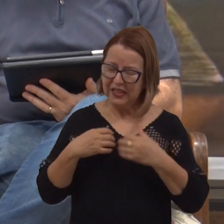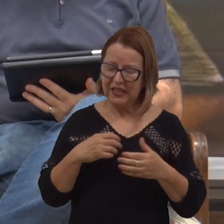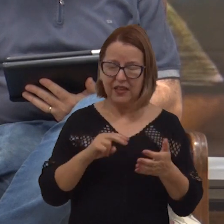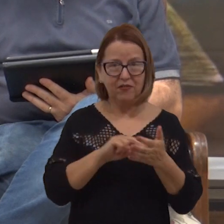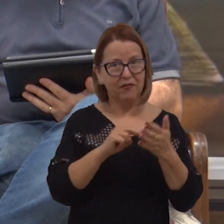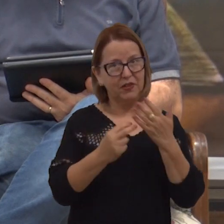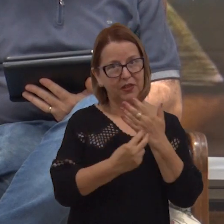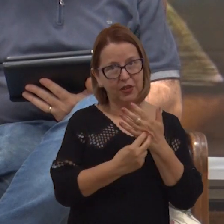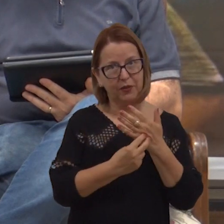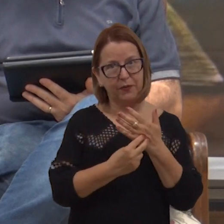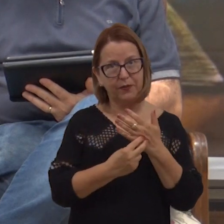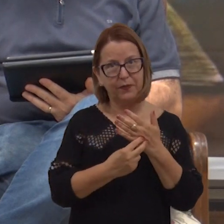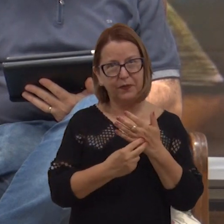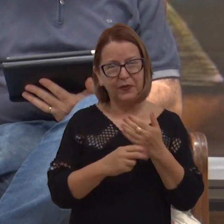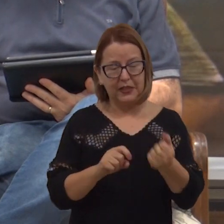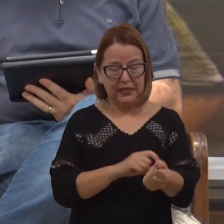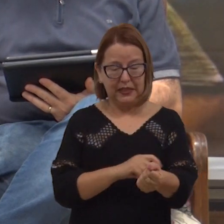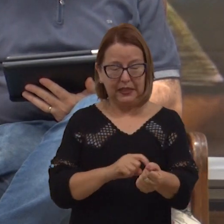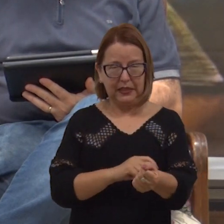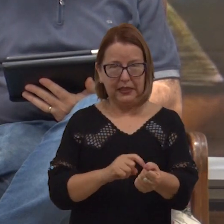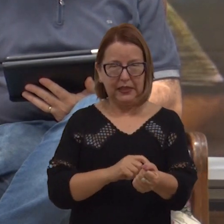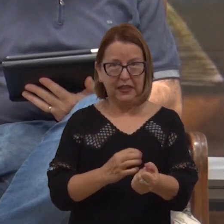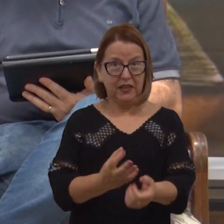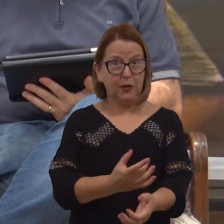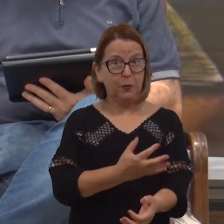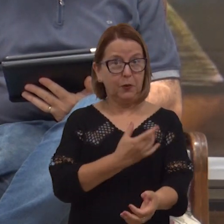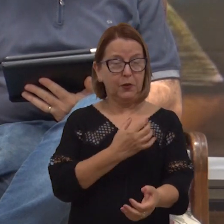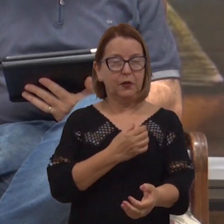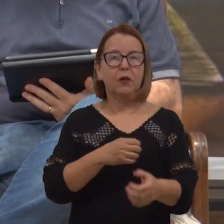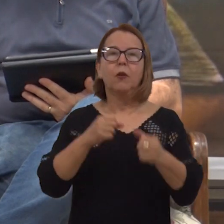uma coisa invisível. Essa tensão